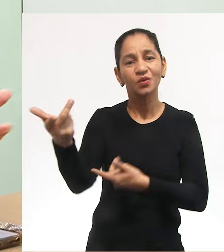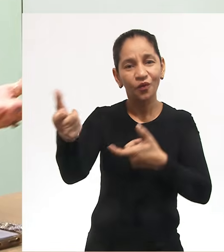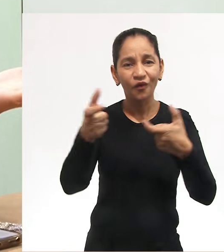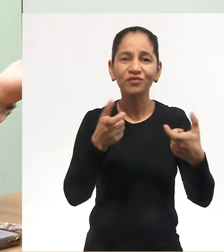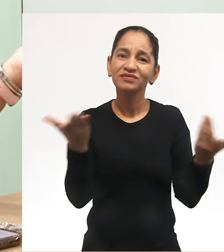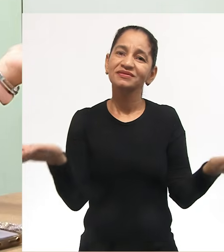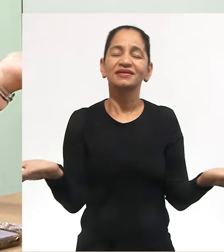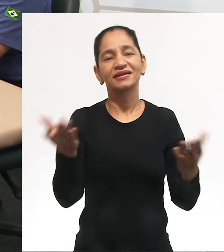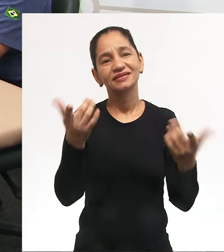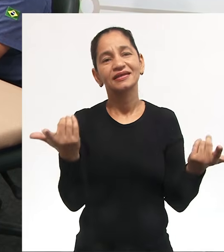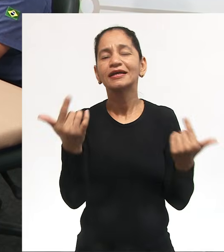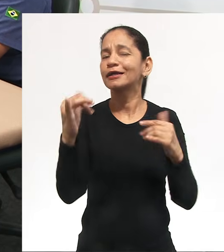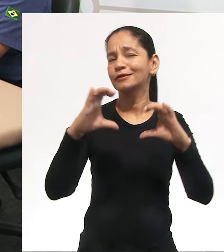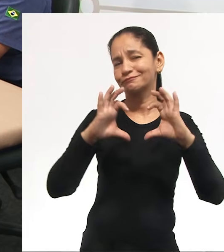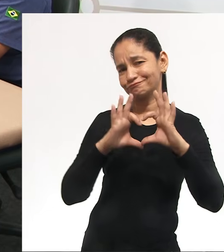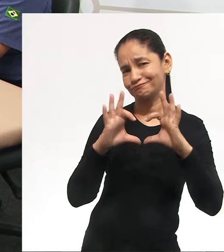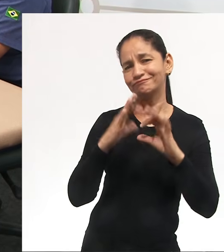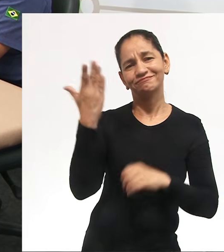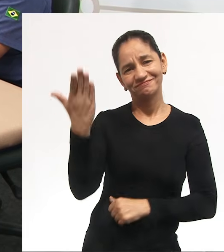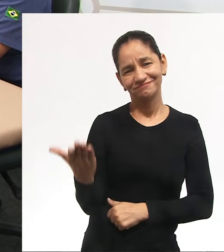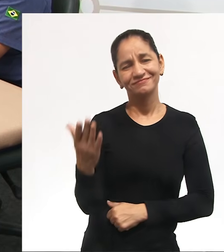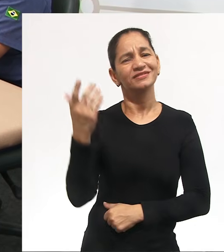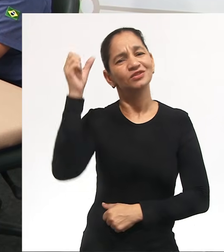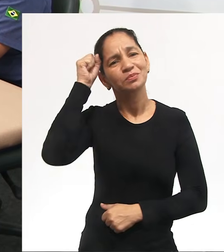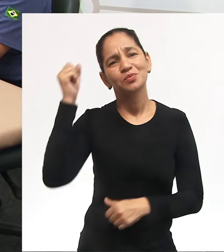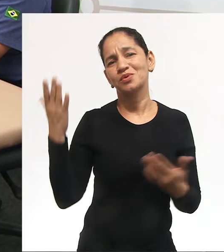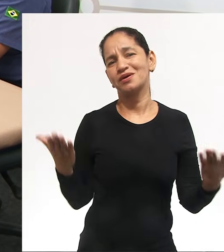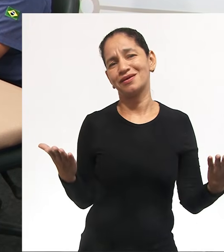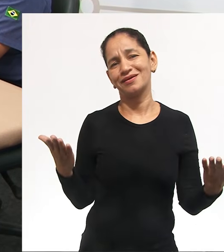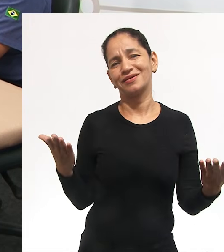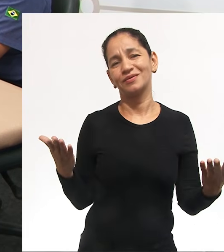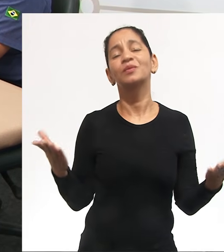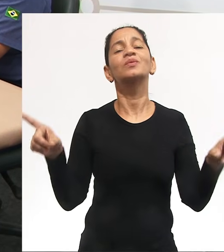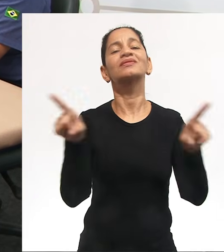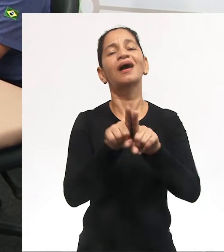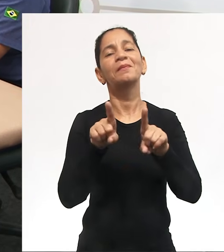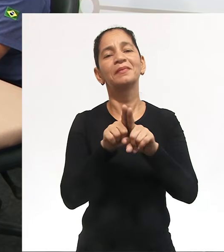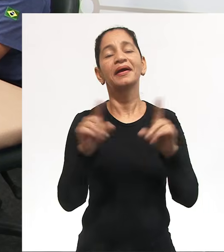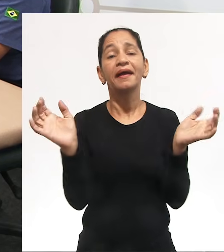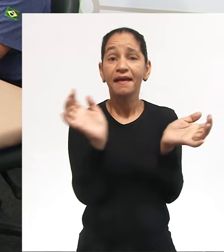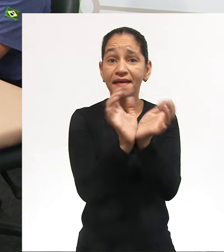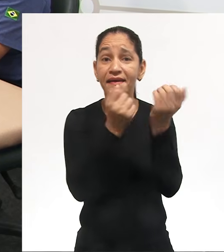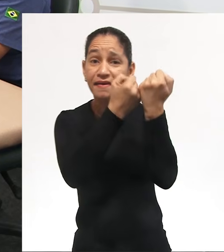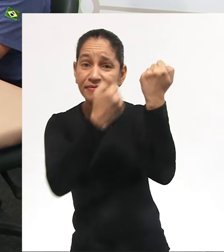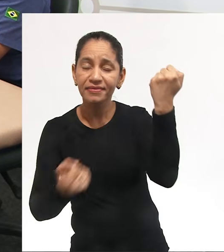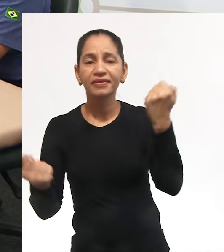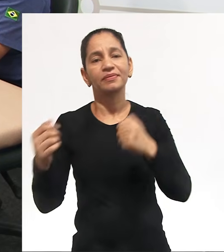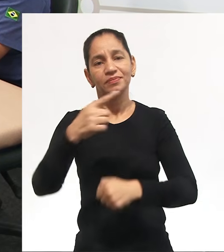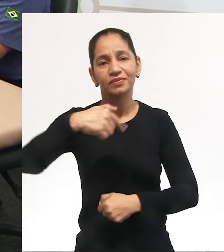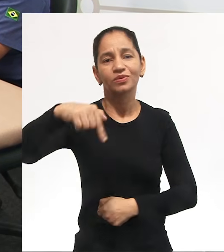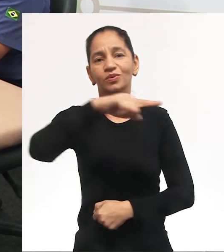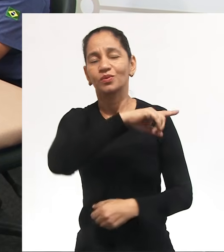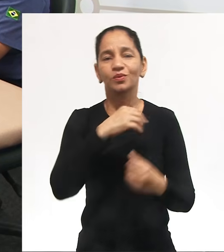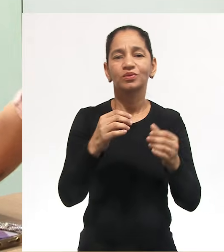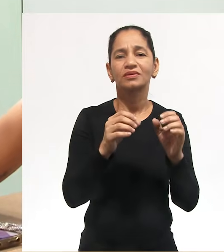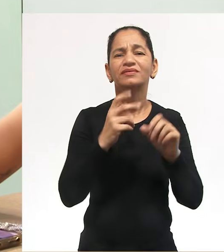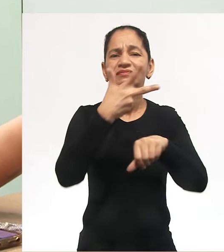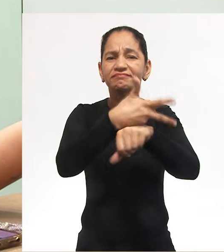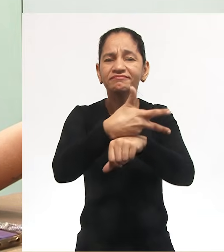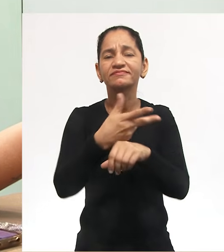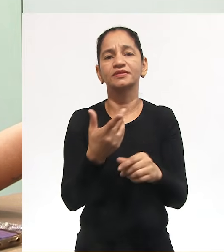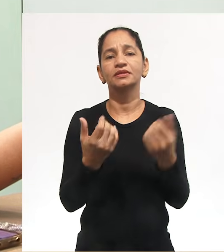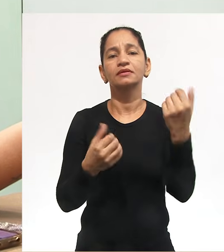professora Terezinha. Samuel, coração para ele, né, gente? E a equipe aqui dos estúdios que torna